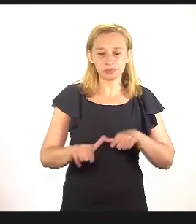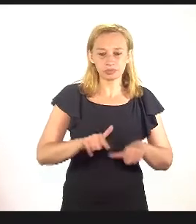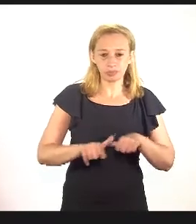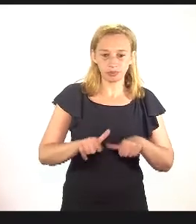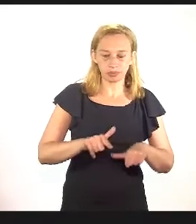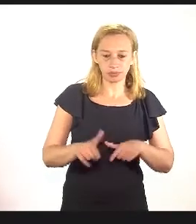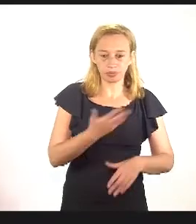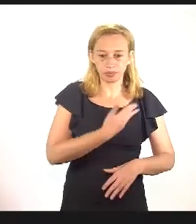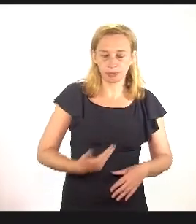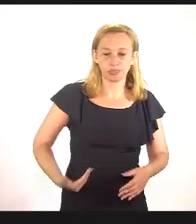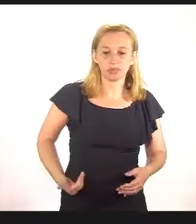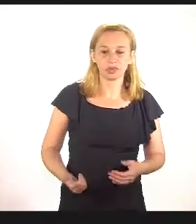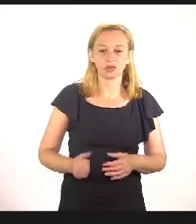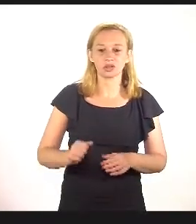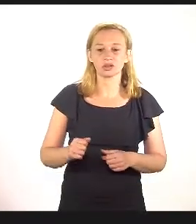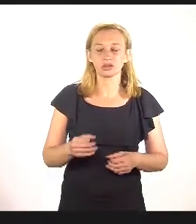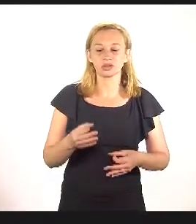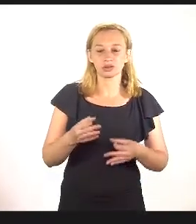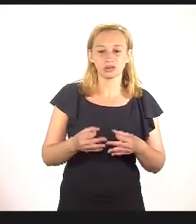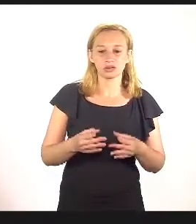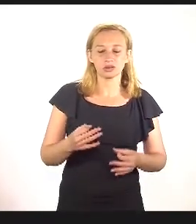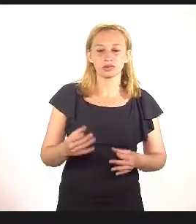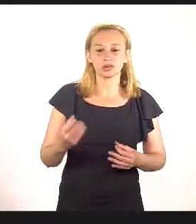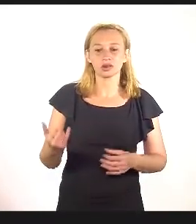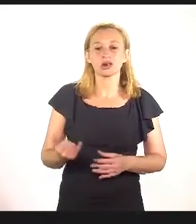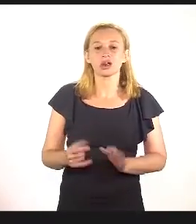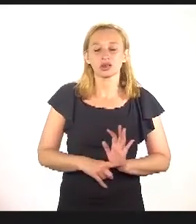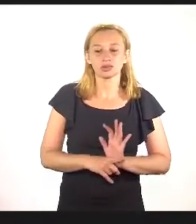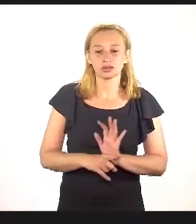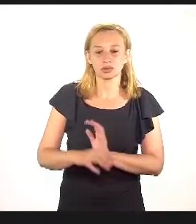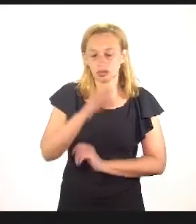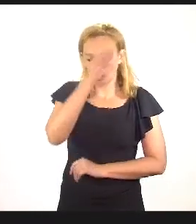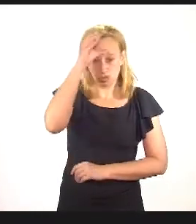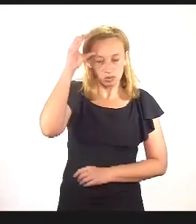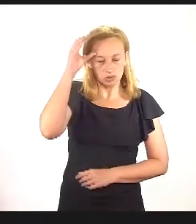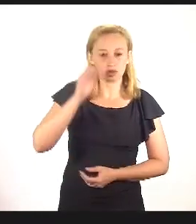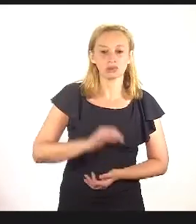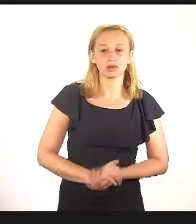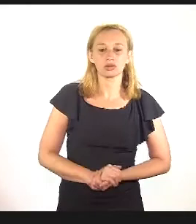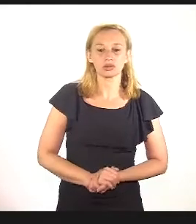de judicialização, sobretudo na seara do consumidor, né? A gente tem na